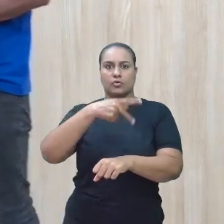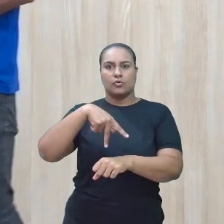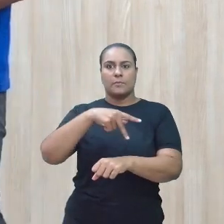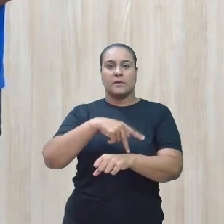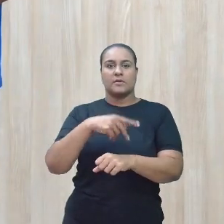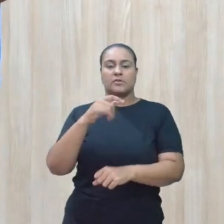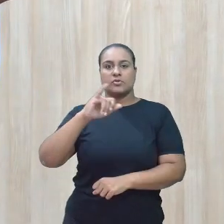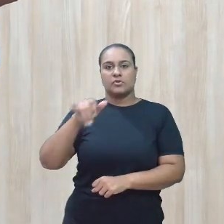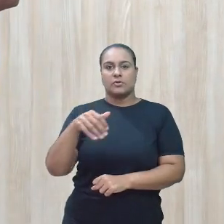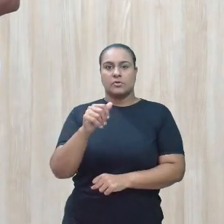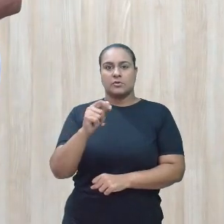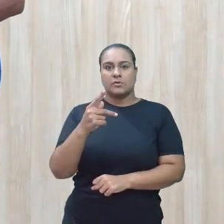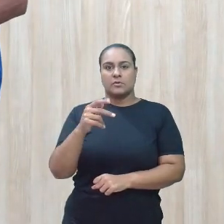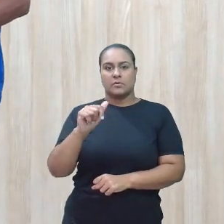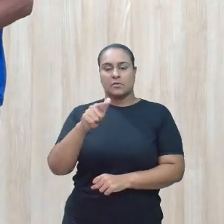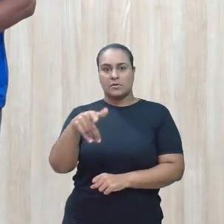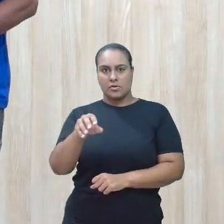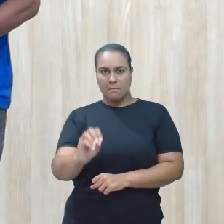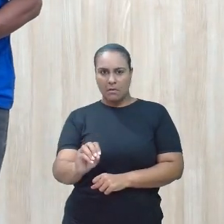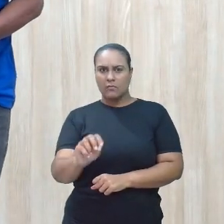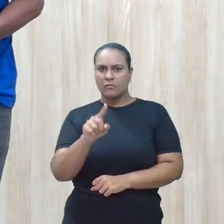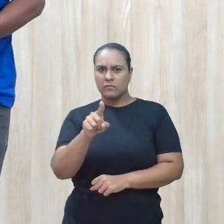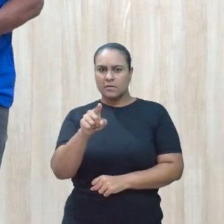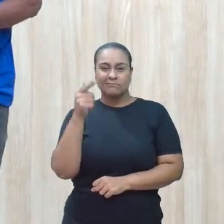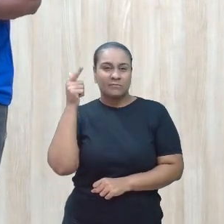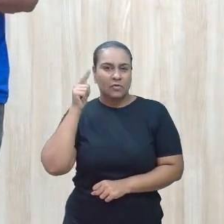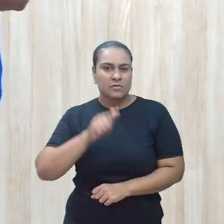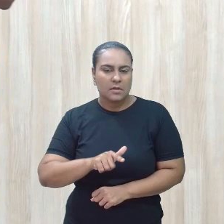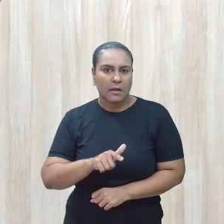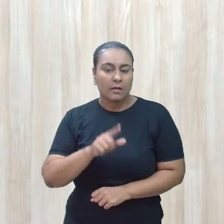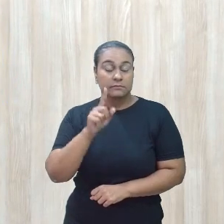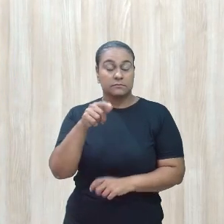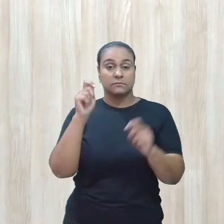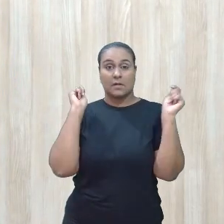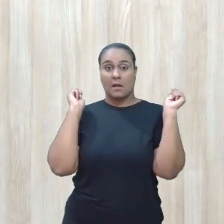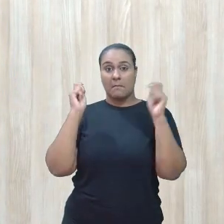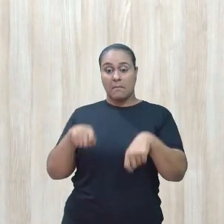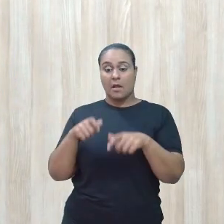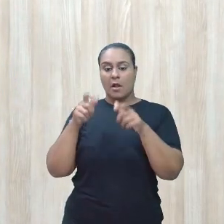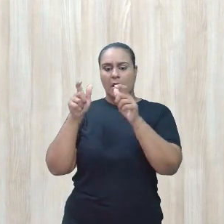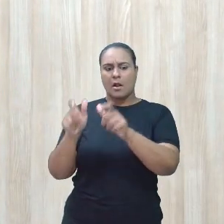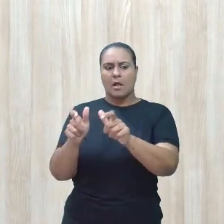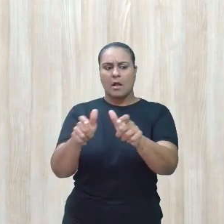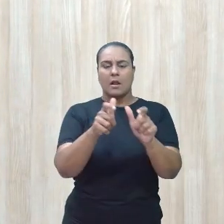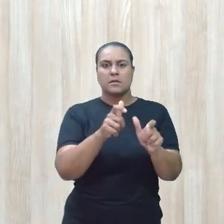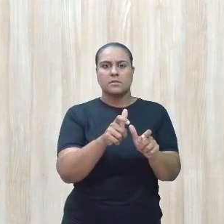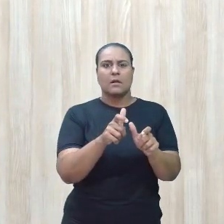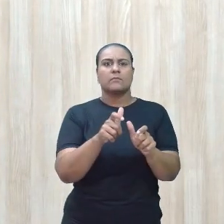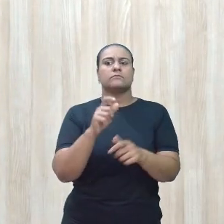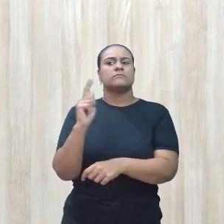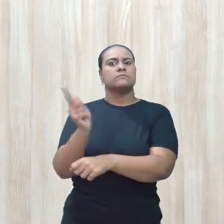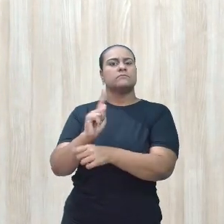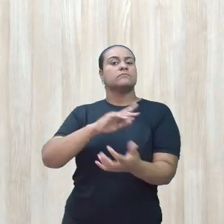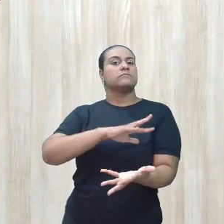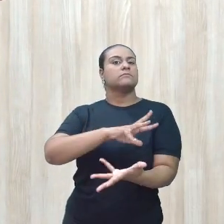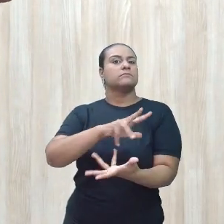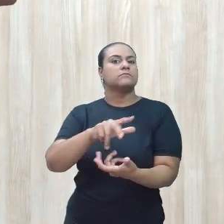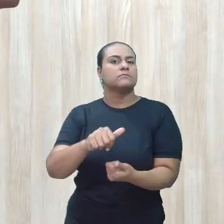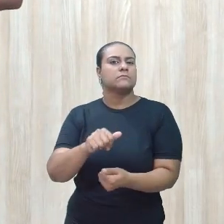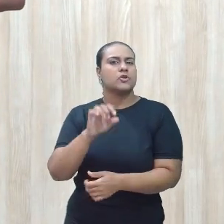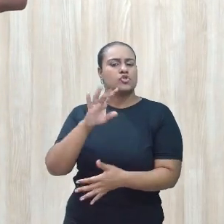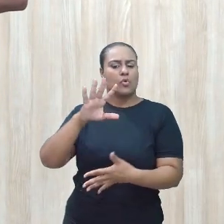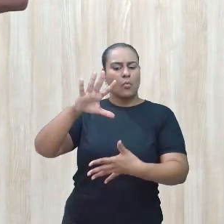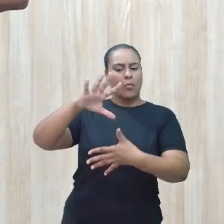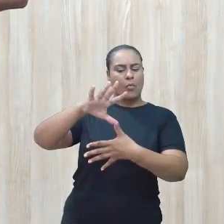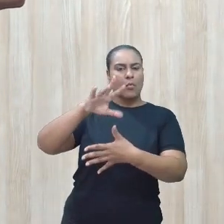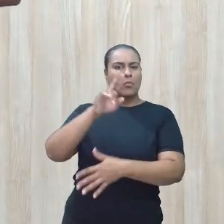Tá? Você seria capaz de fazer essa questão? Você seria capaz de chegar e localizar essas coordenadas lá através do mapa?